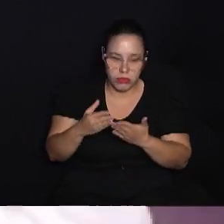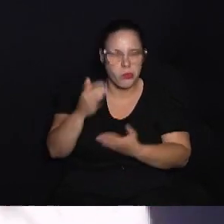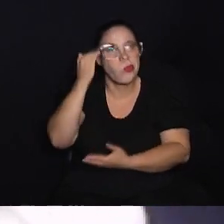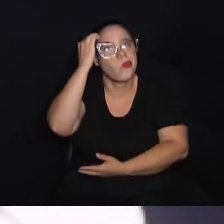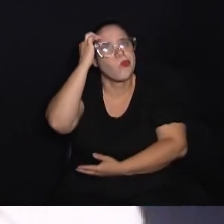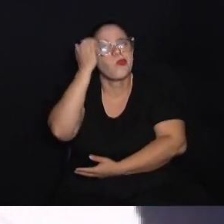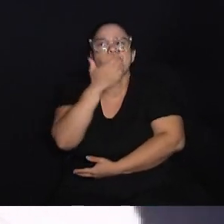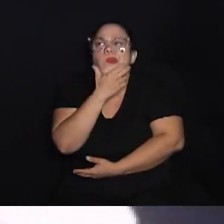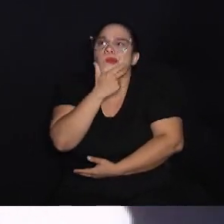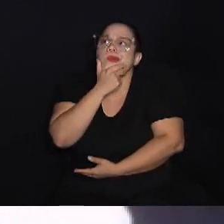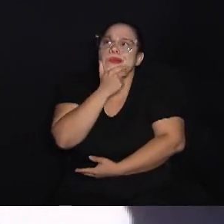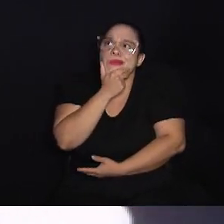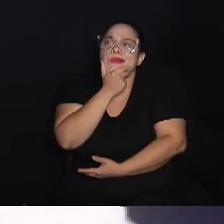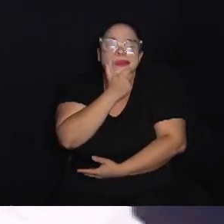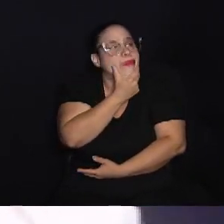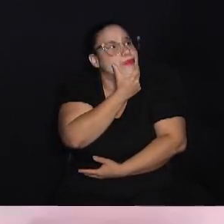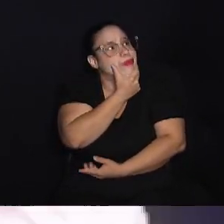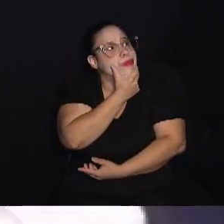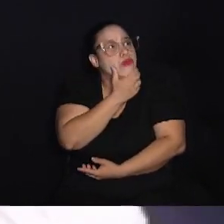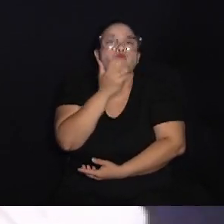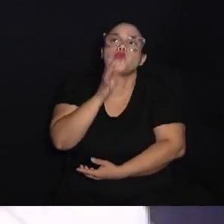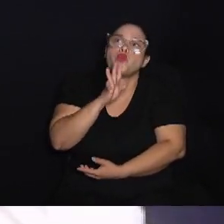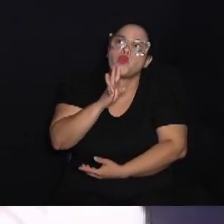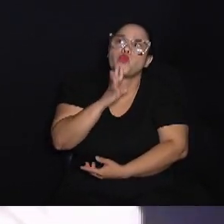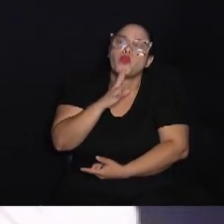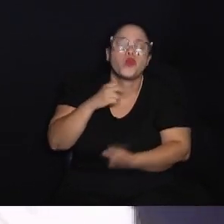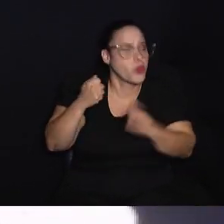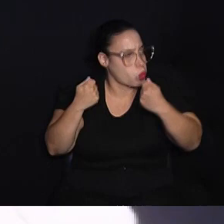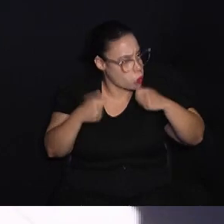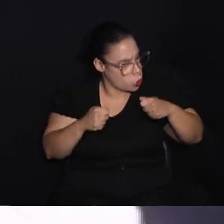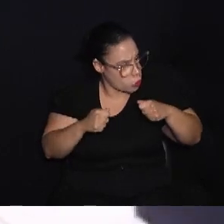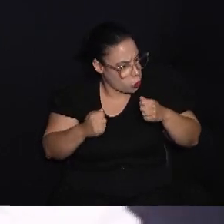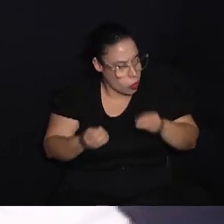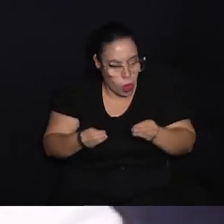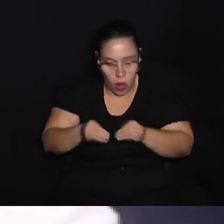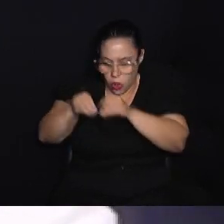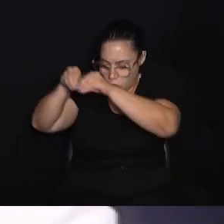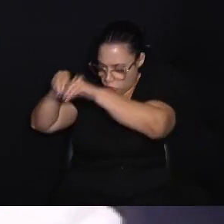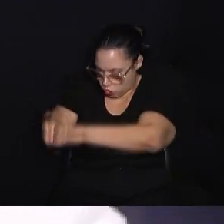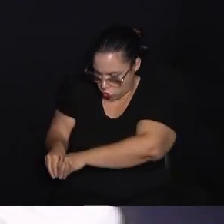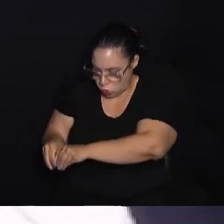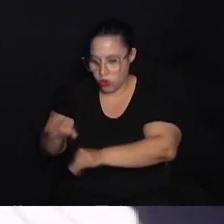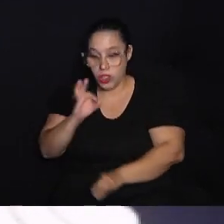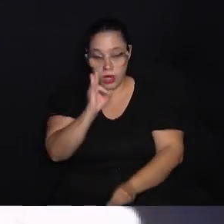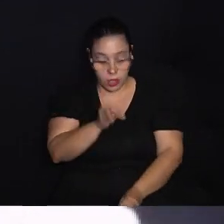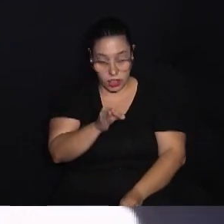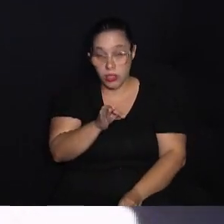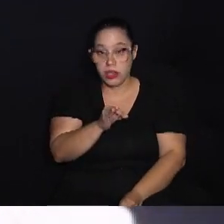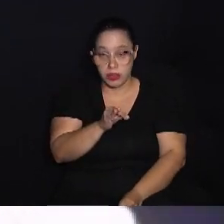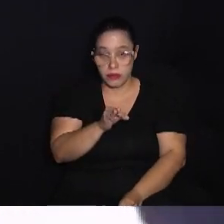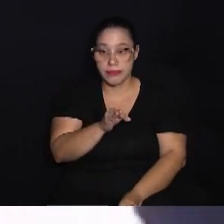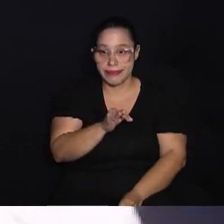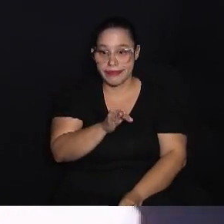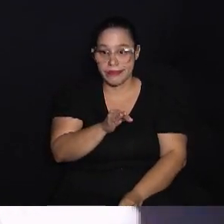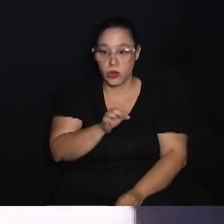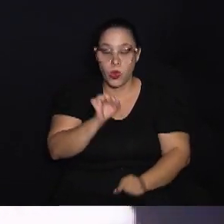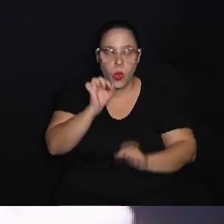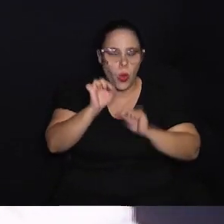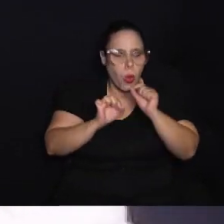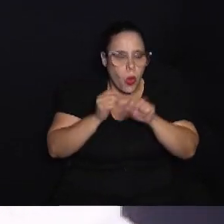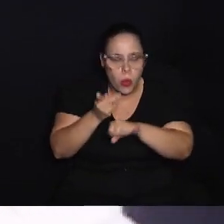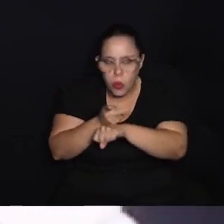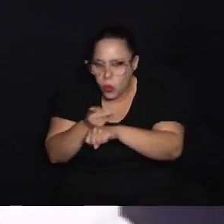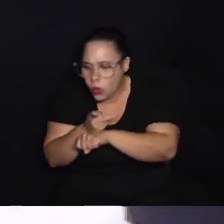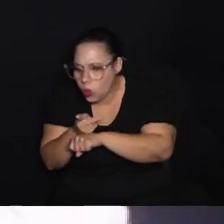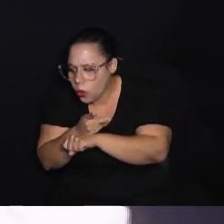a partir dessa conscientização, a partir desse conhecimento de que ele precisa descartar de forma adequada, ele já